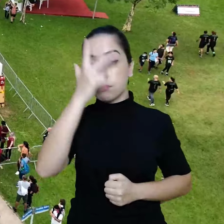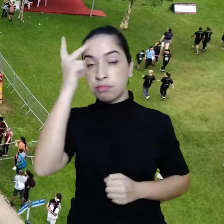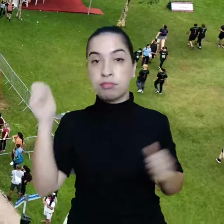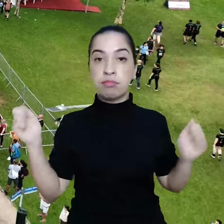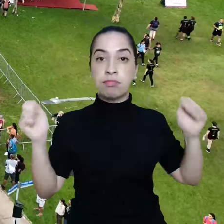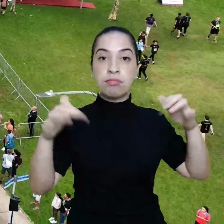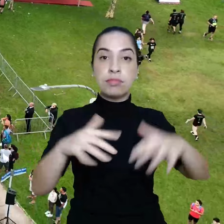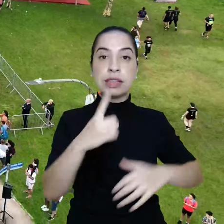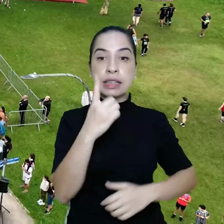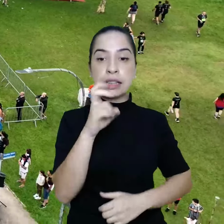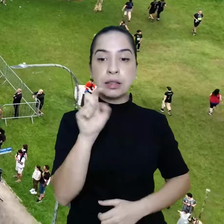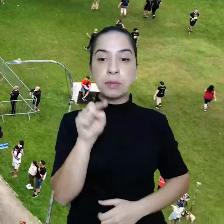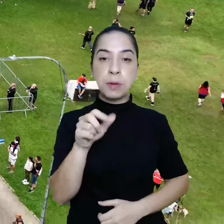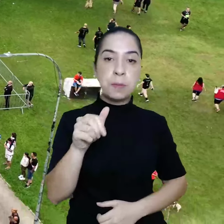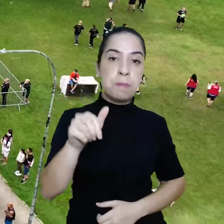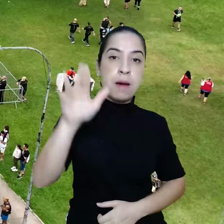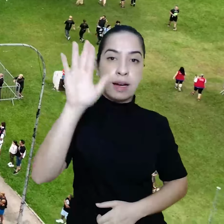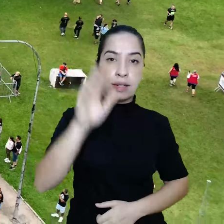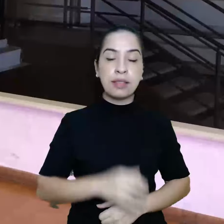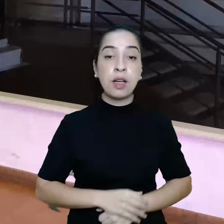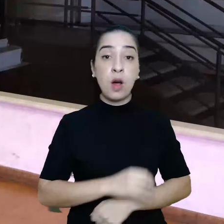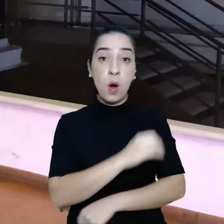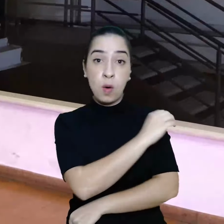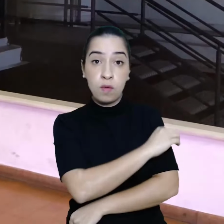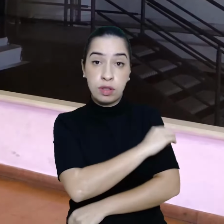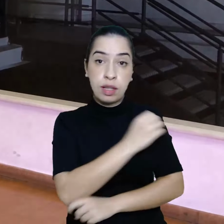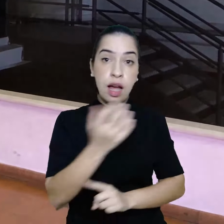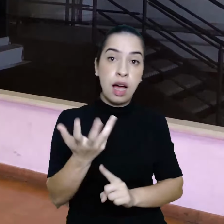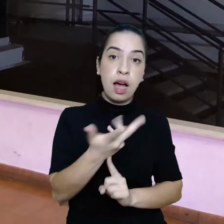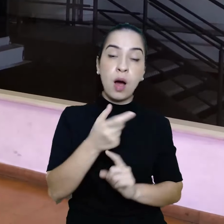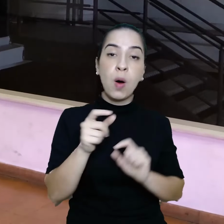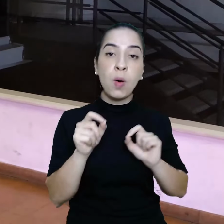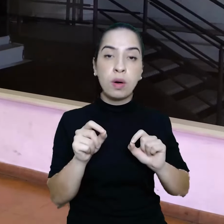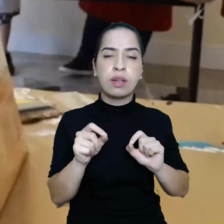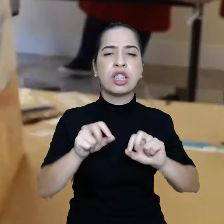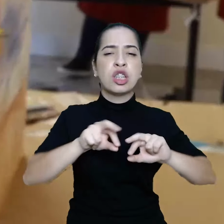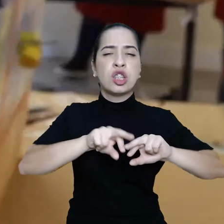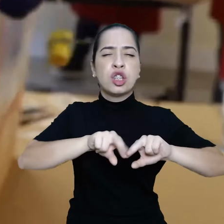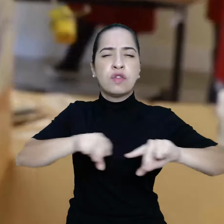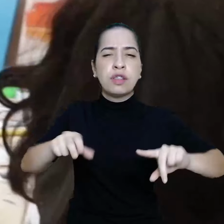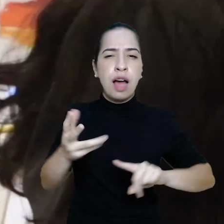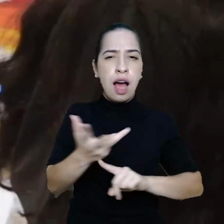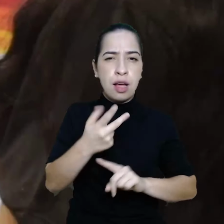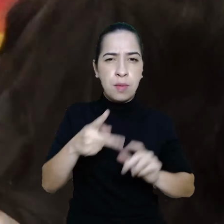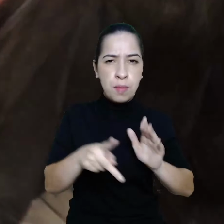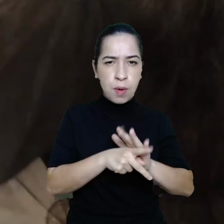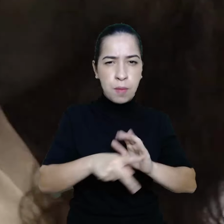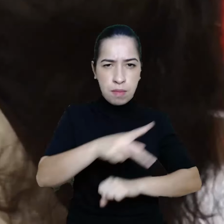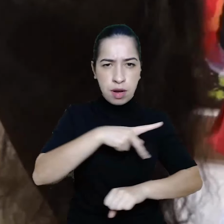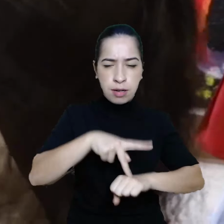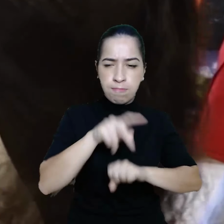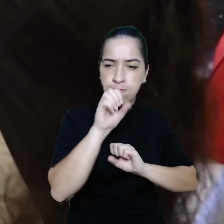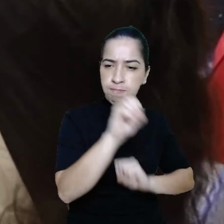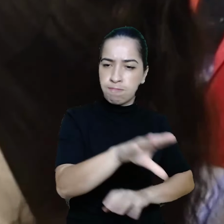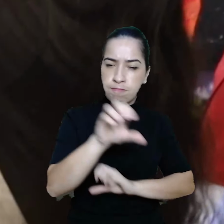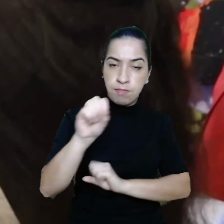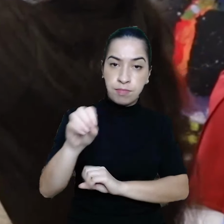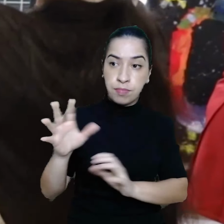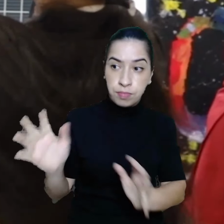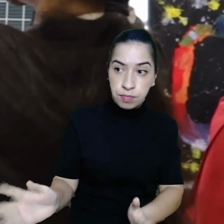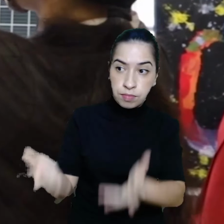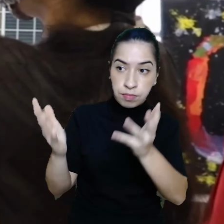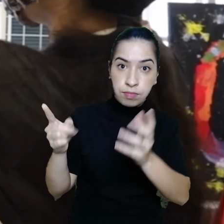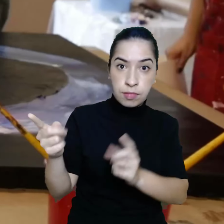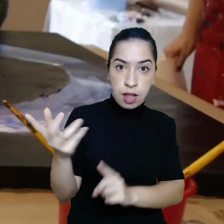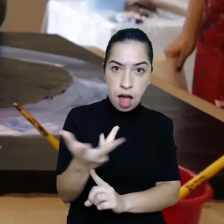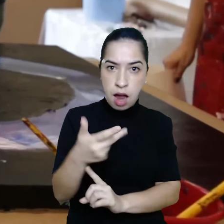de cerca de 15 mil pessoas. Já nas oficinas de artes, é divulgada a diversidade artística do nosso país, com o